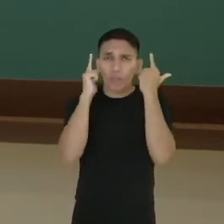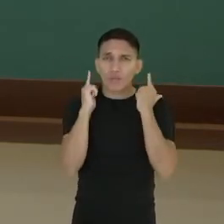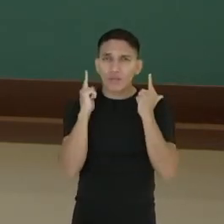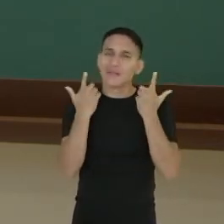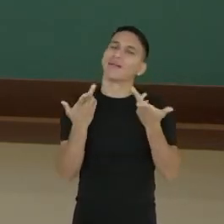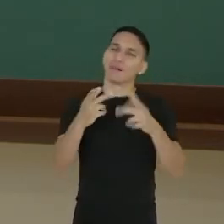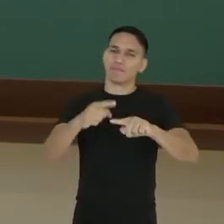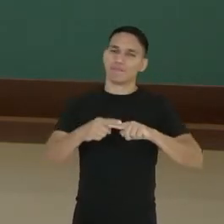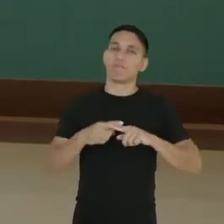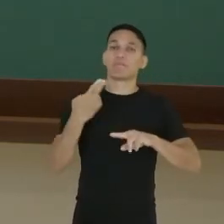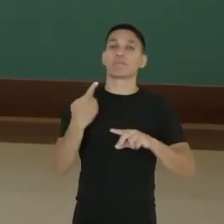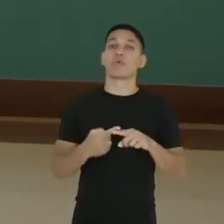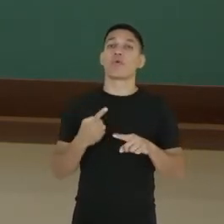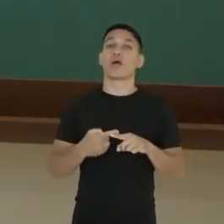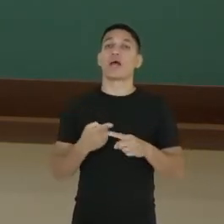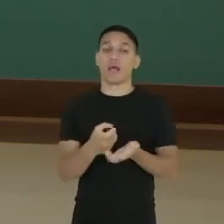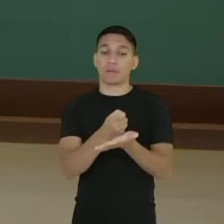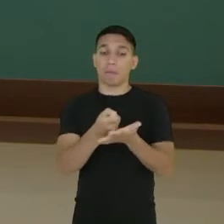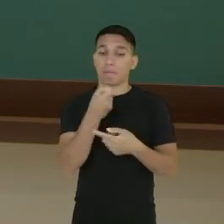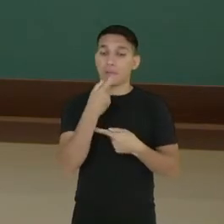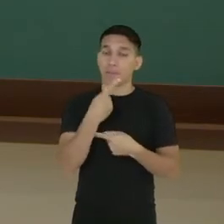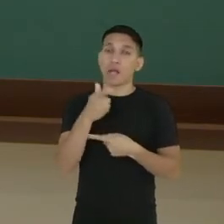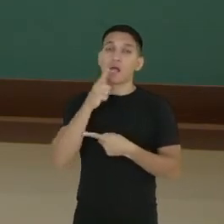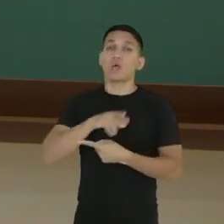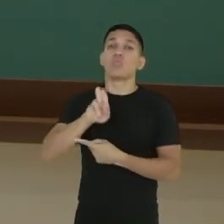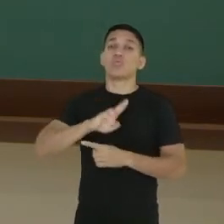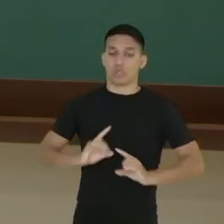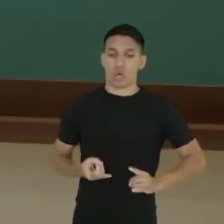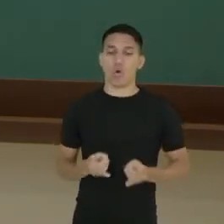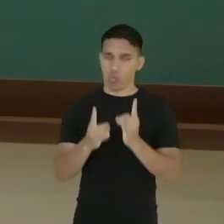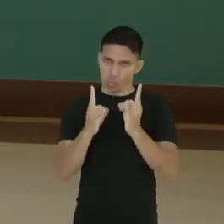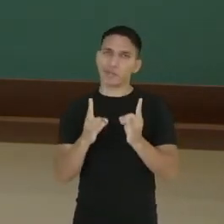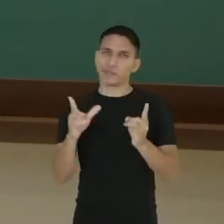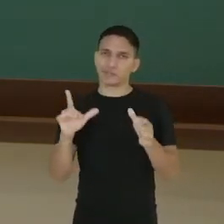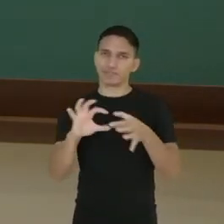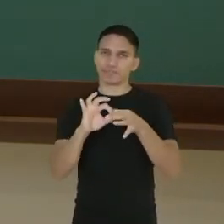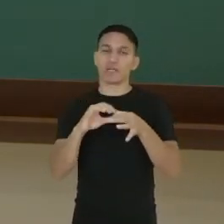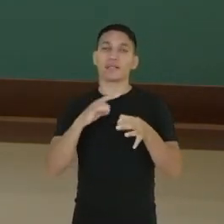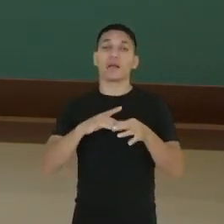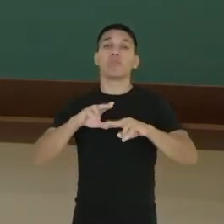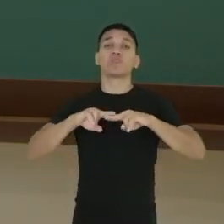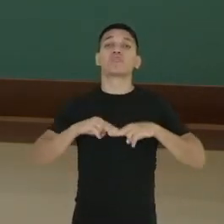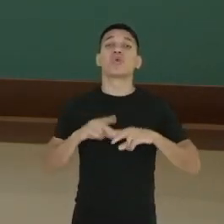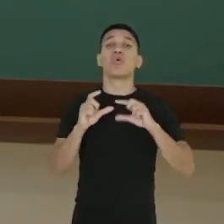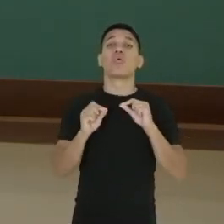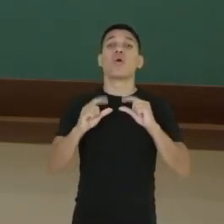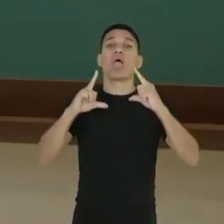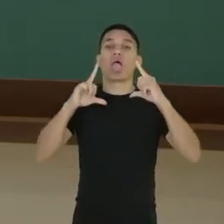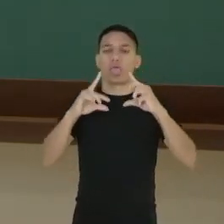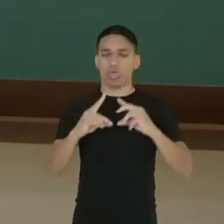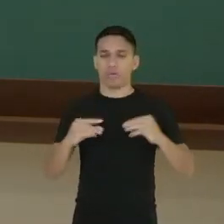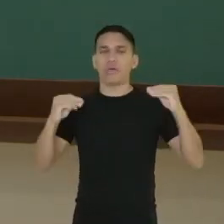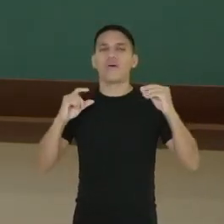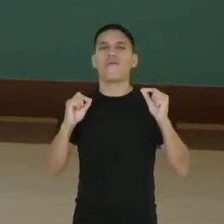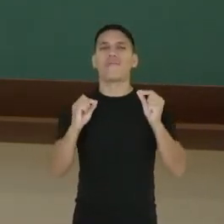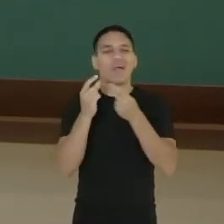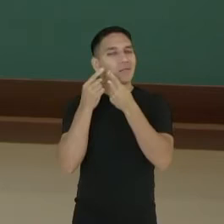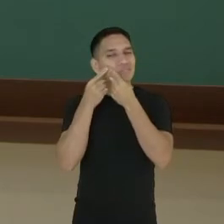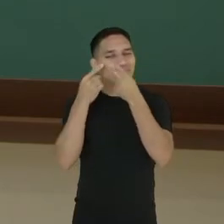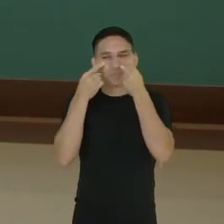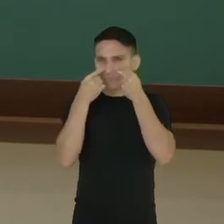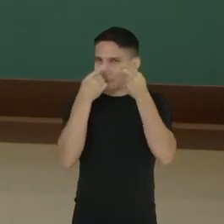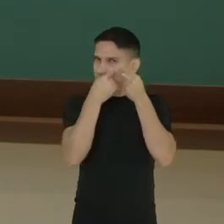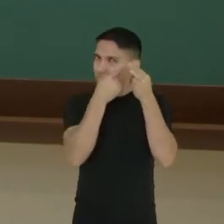Esses anticoncepcionais, eles são a base de hormônios, né? E eles atuam diminuindo o sebo das glândulas sebáceas.